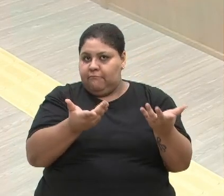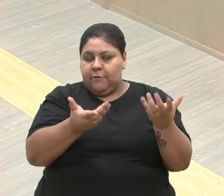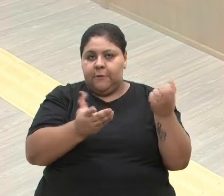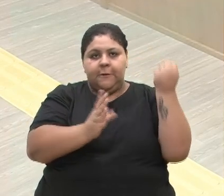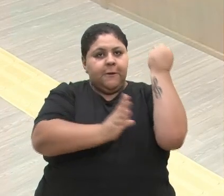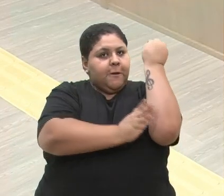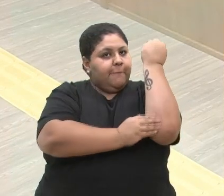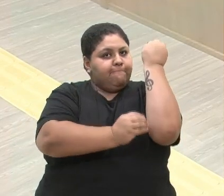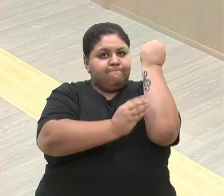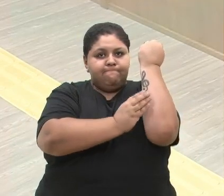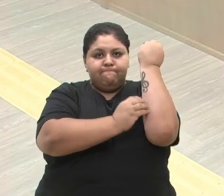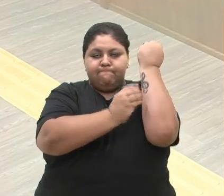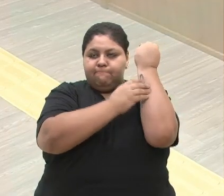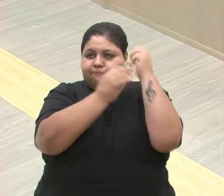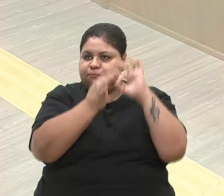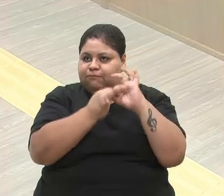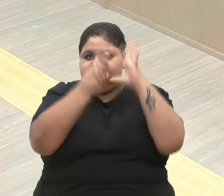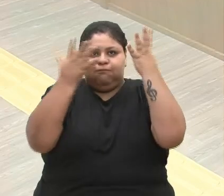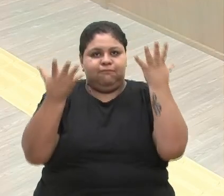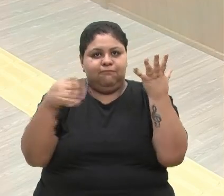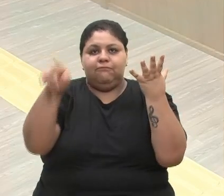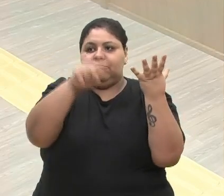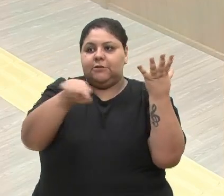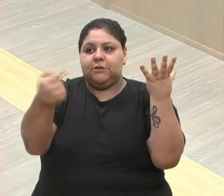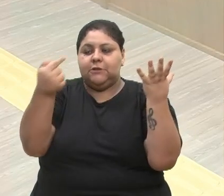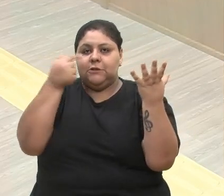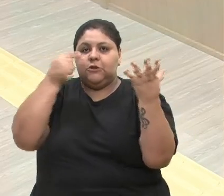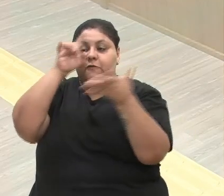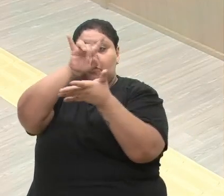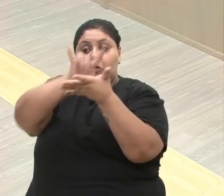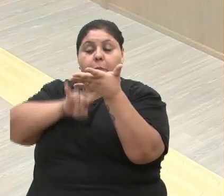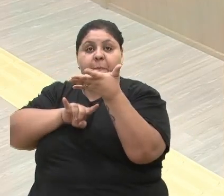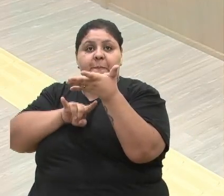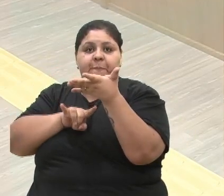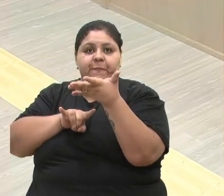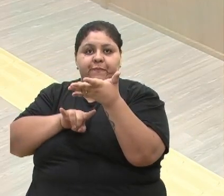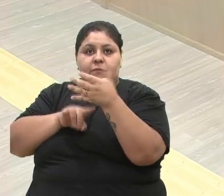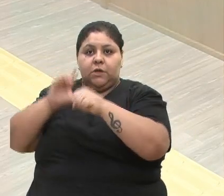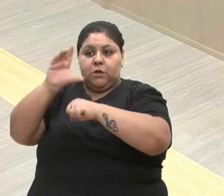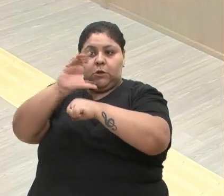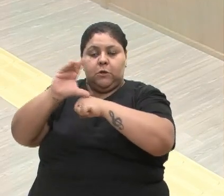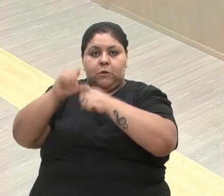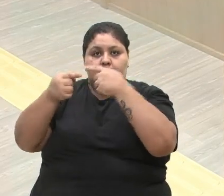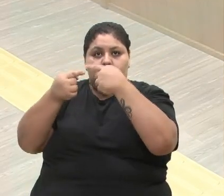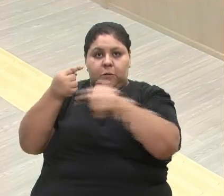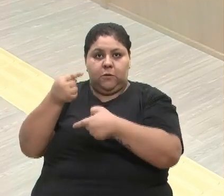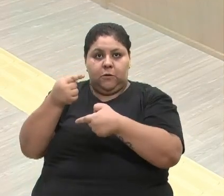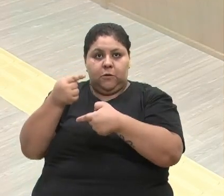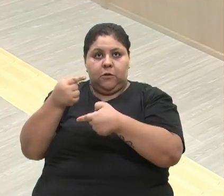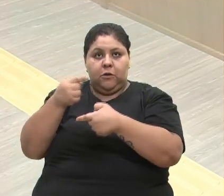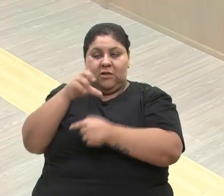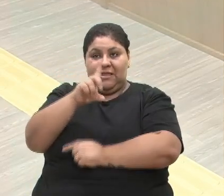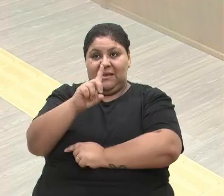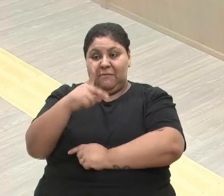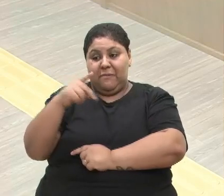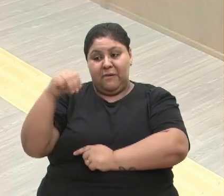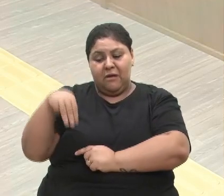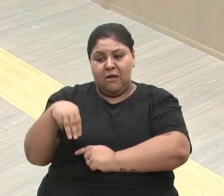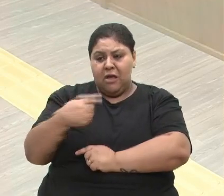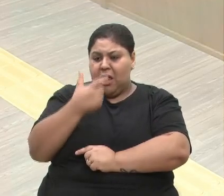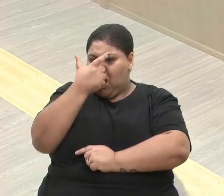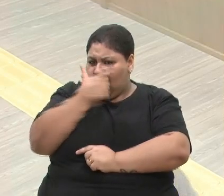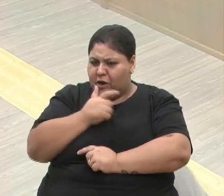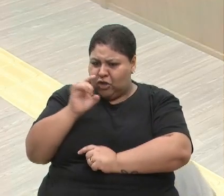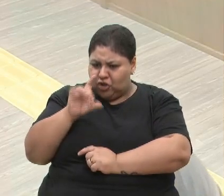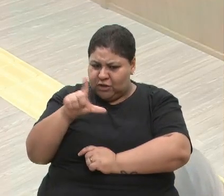solta. E mais uma vez a gente vê que o parecer, vereador Bortola, pela incondicionalidade dada pelo IGAN e o DPM, parece que só